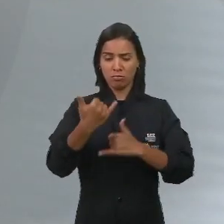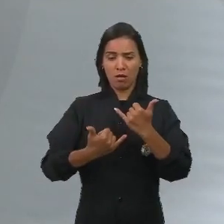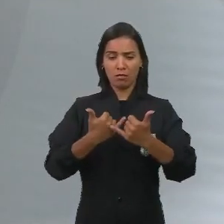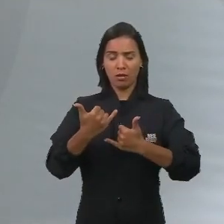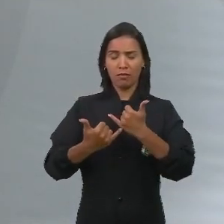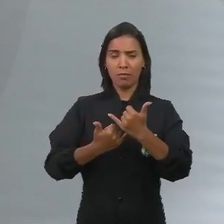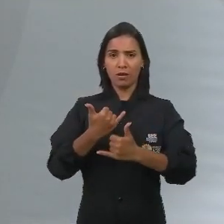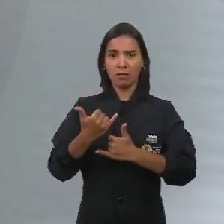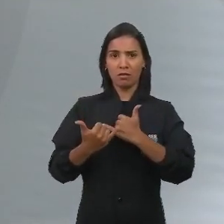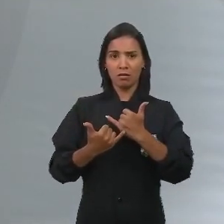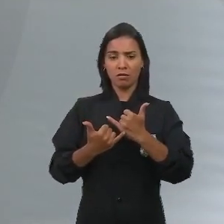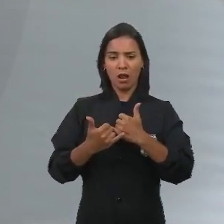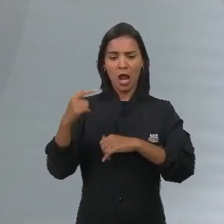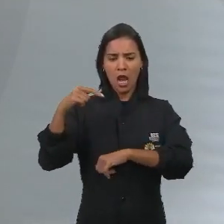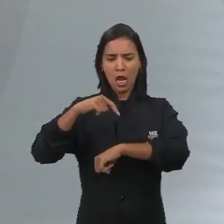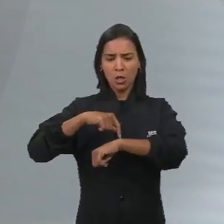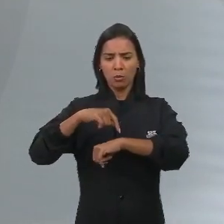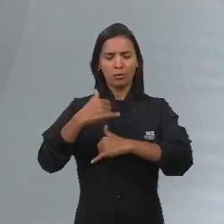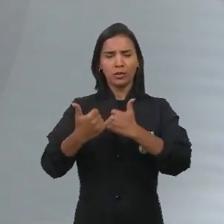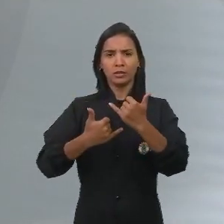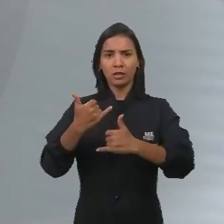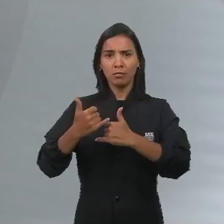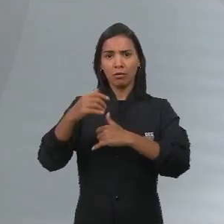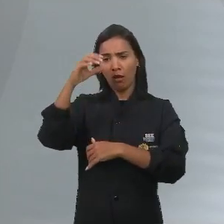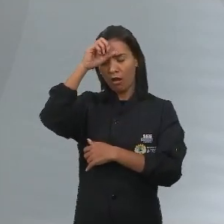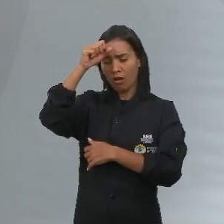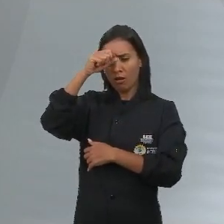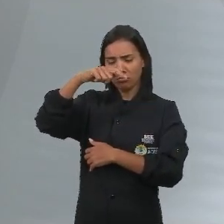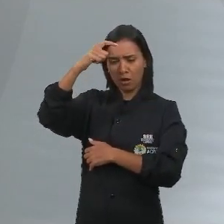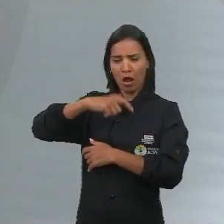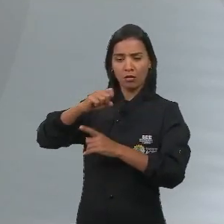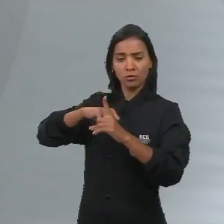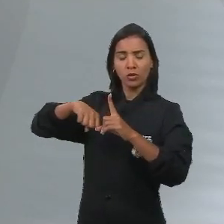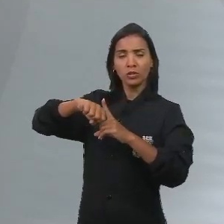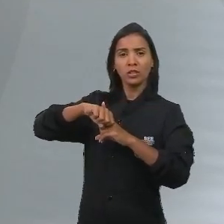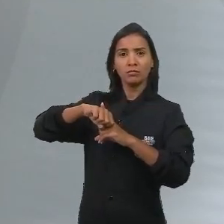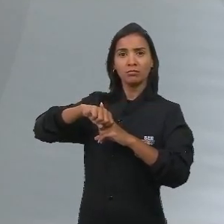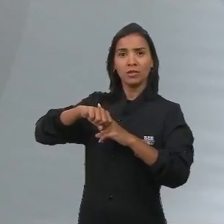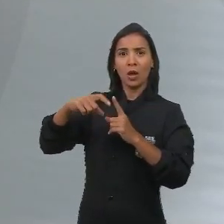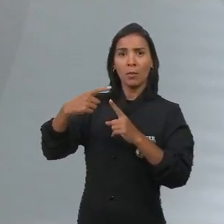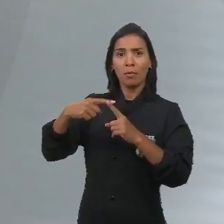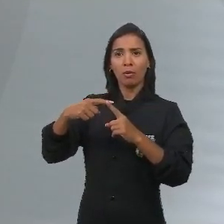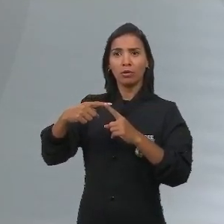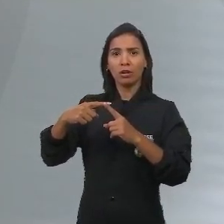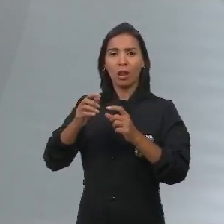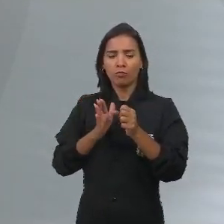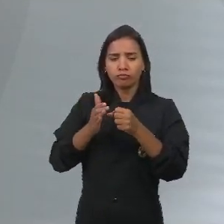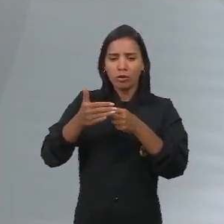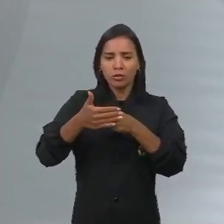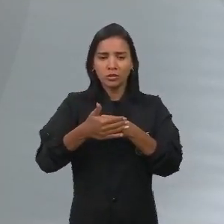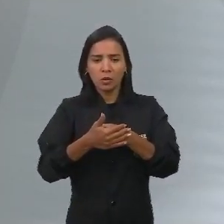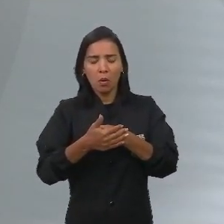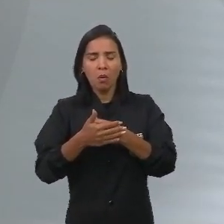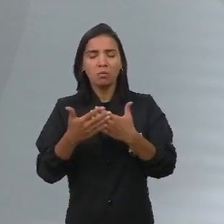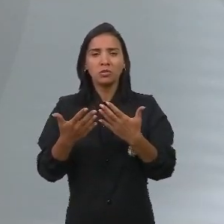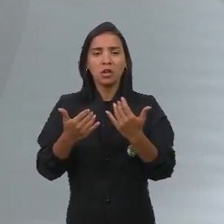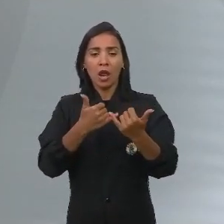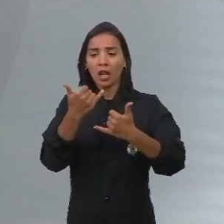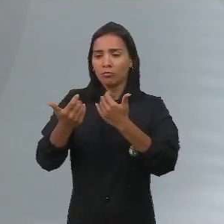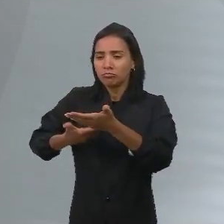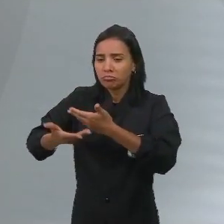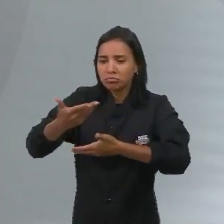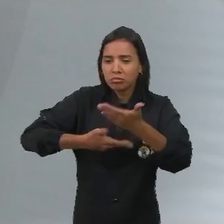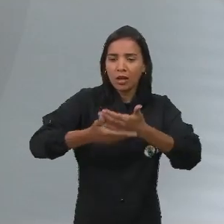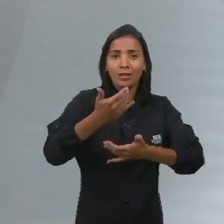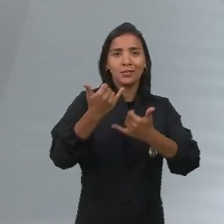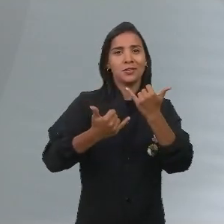posso aprender ser um ser social brincando ali nas interações um pique esconde e tal interação a